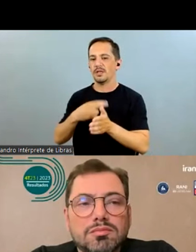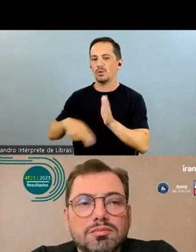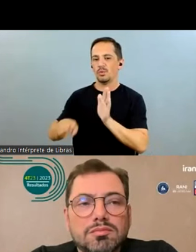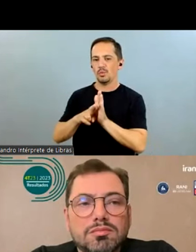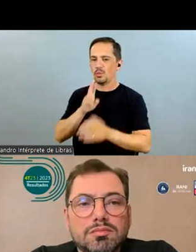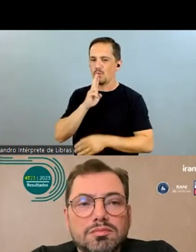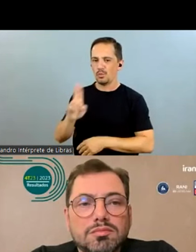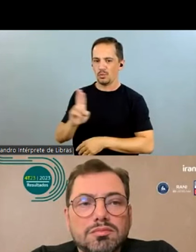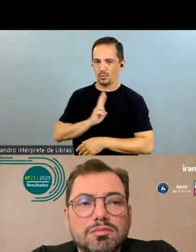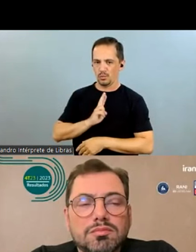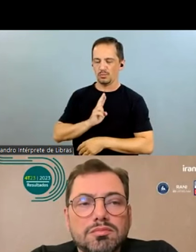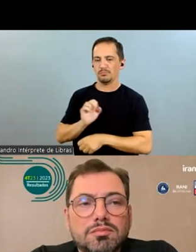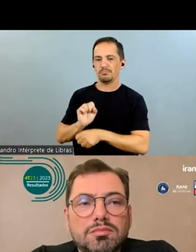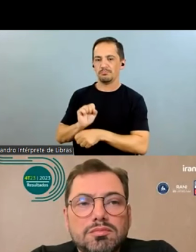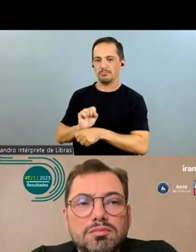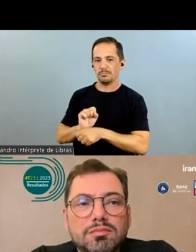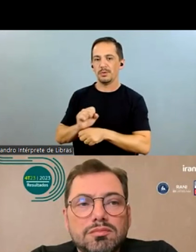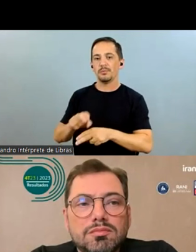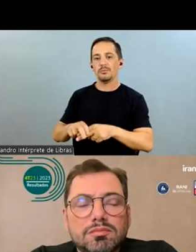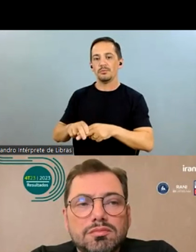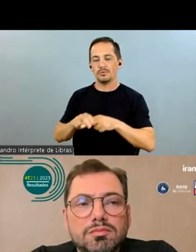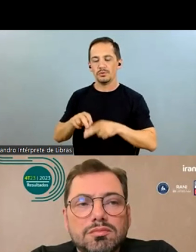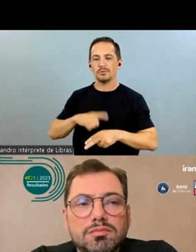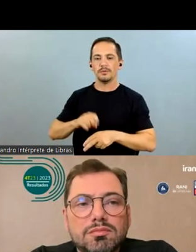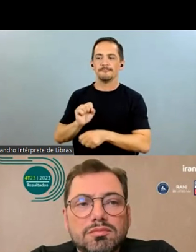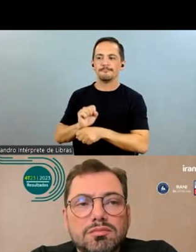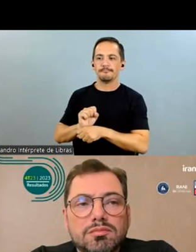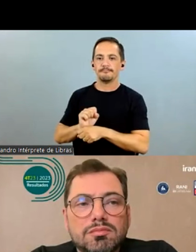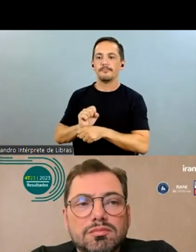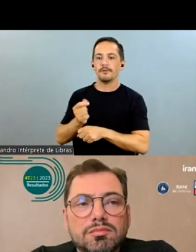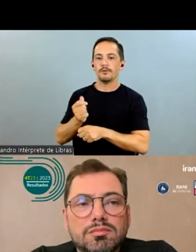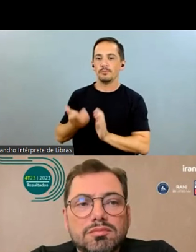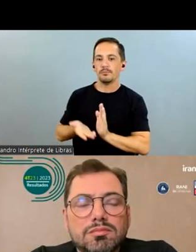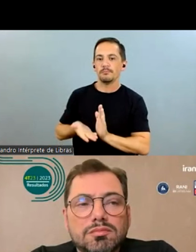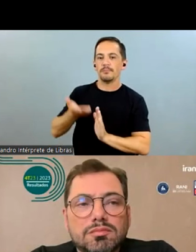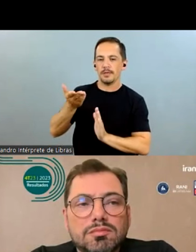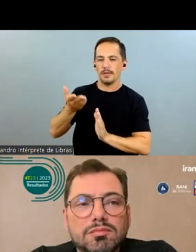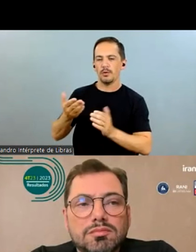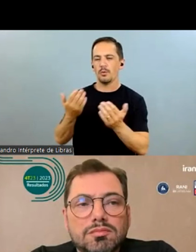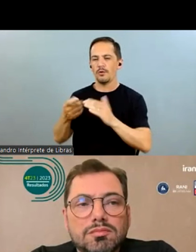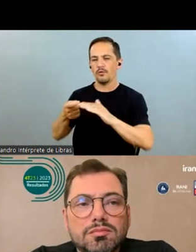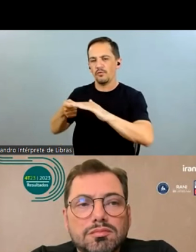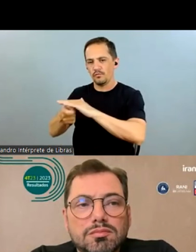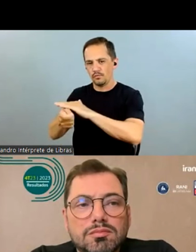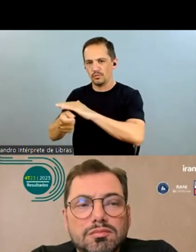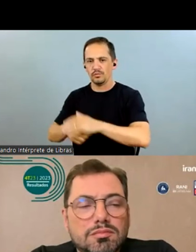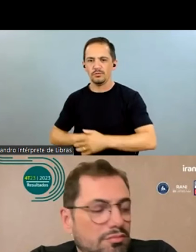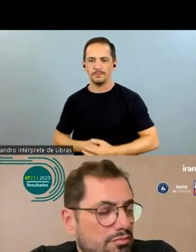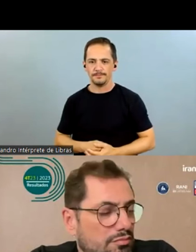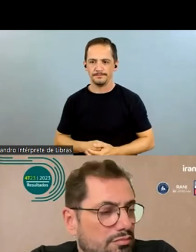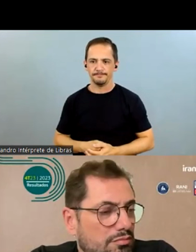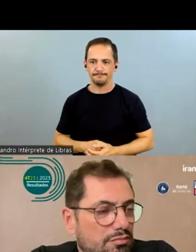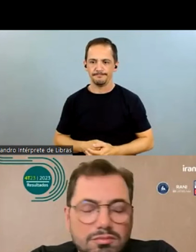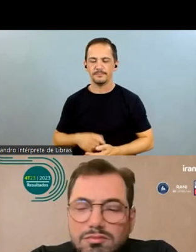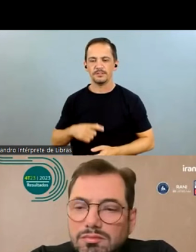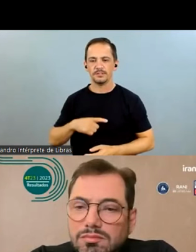capturando também uma expectativa um pouquinho maior eh que os Fundos eh eh buscam Então teve esse ajuste aí durante o